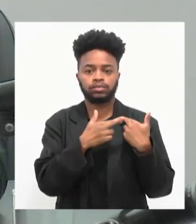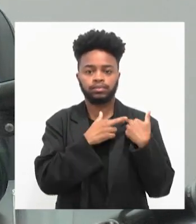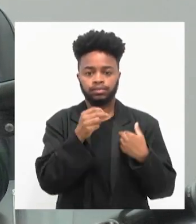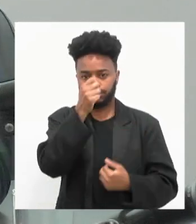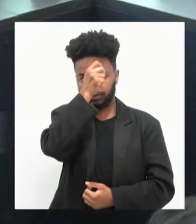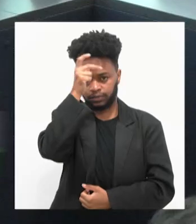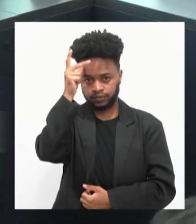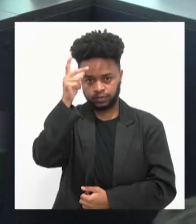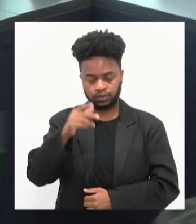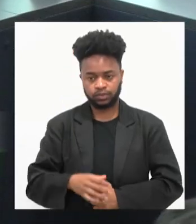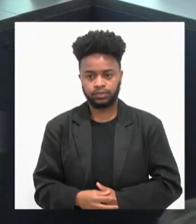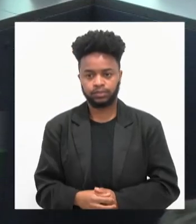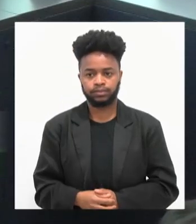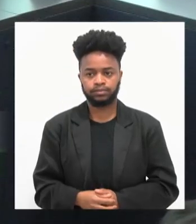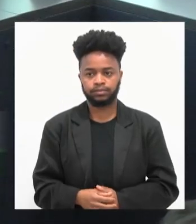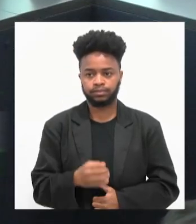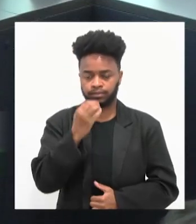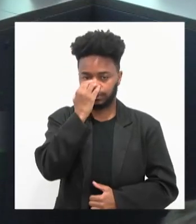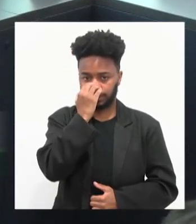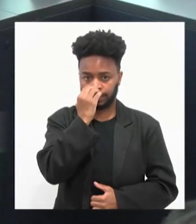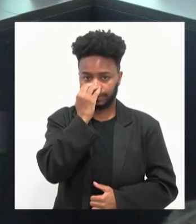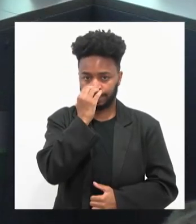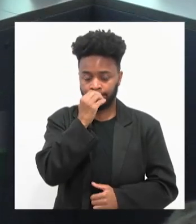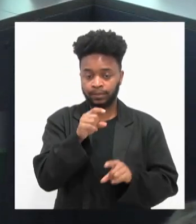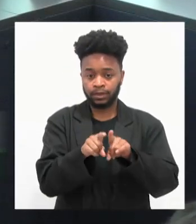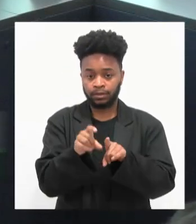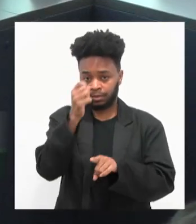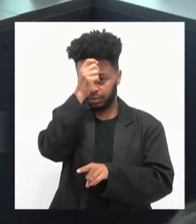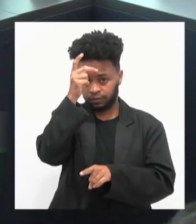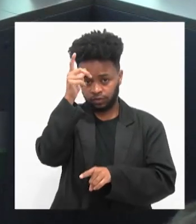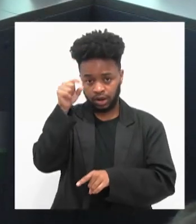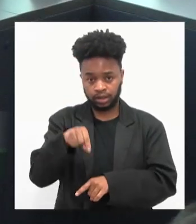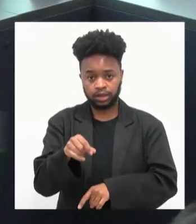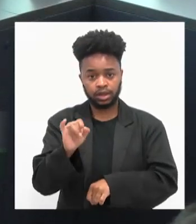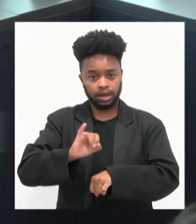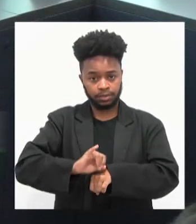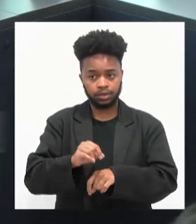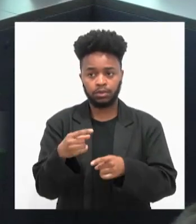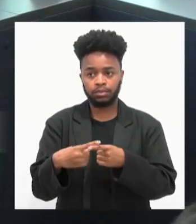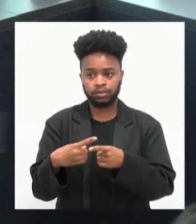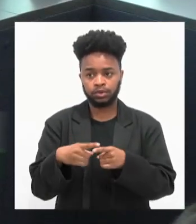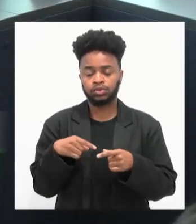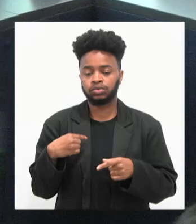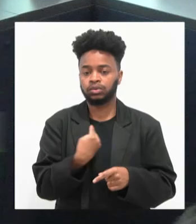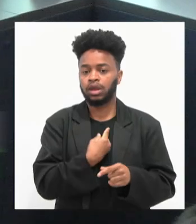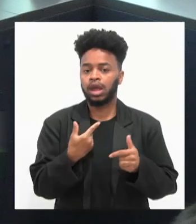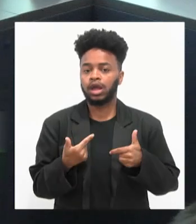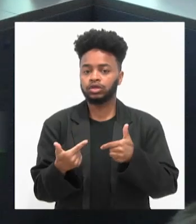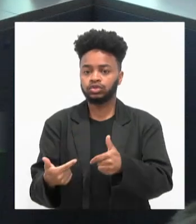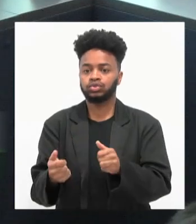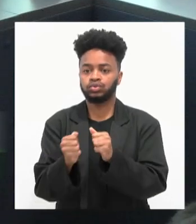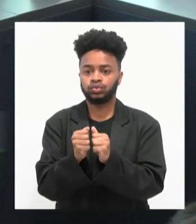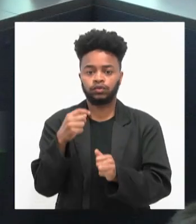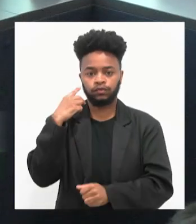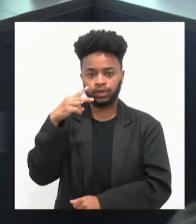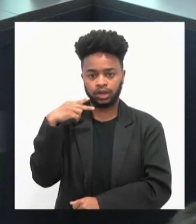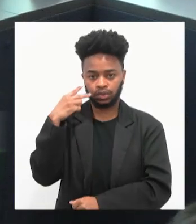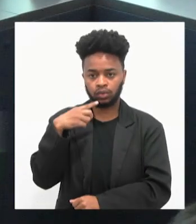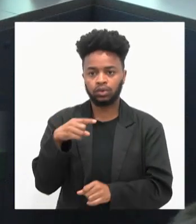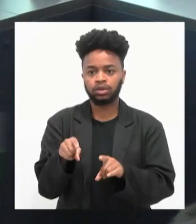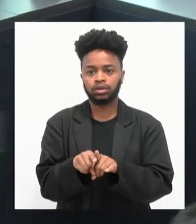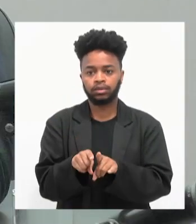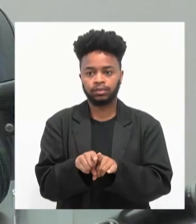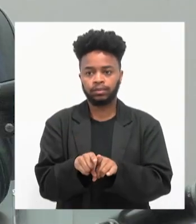também. Inclusive a prefeitura da capital, que a gente vai para dentro com os vereadores, a prefeitura da capital,